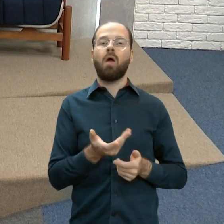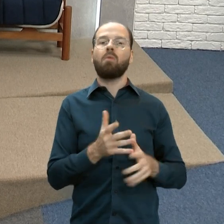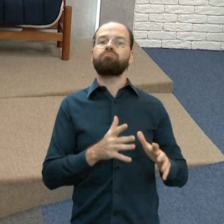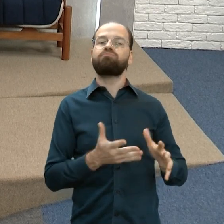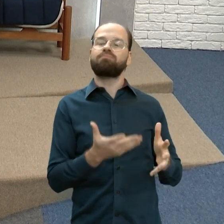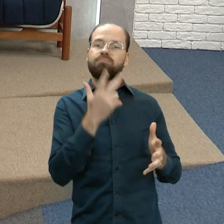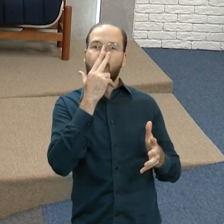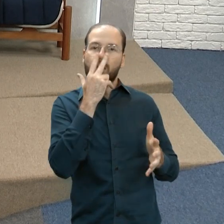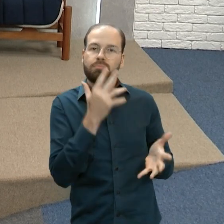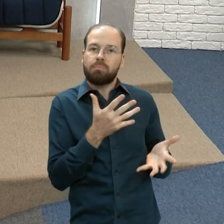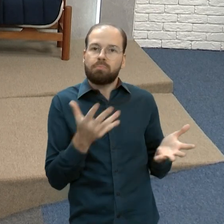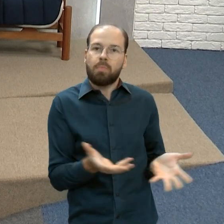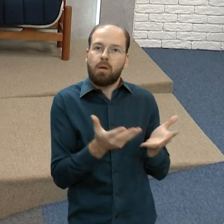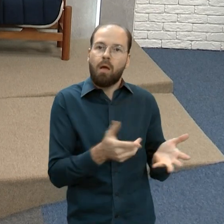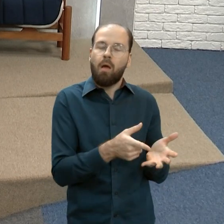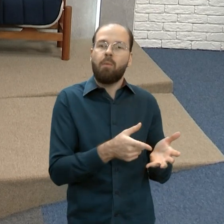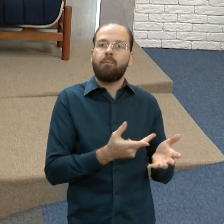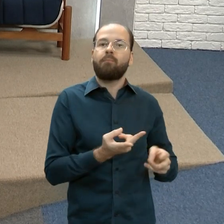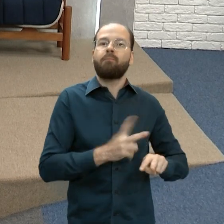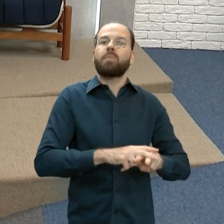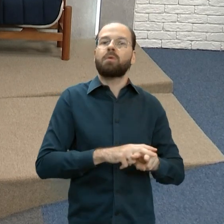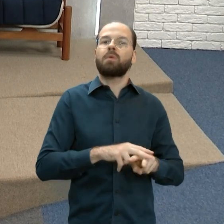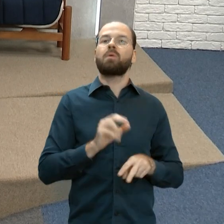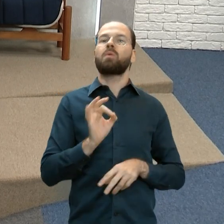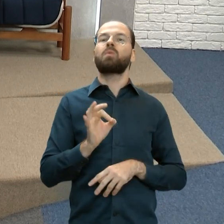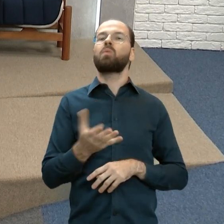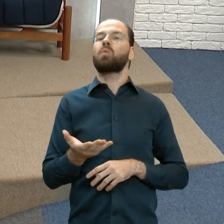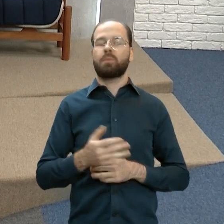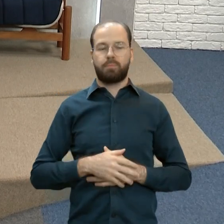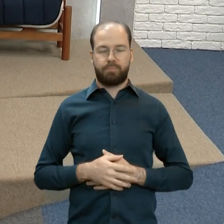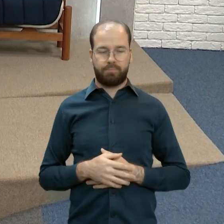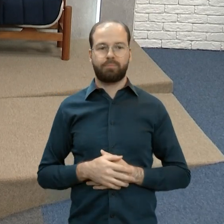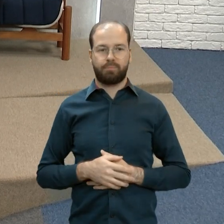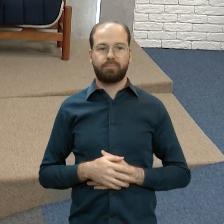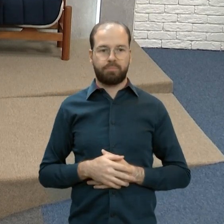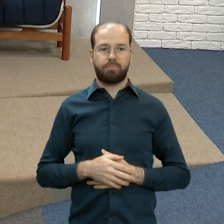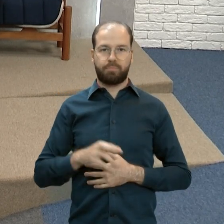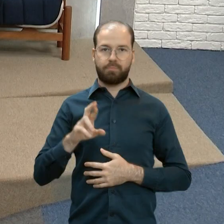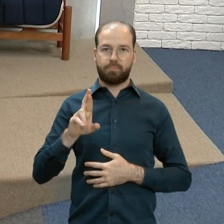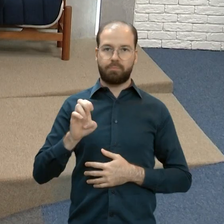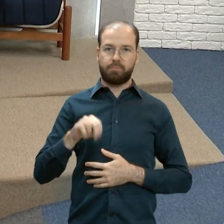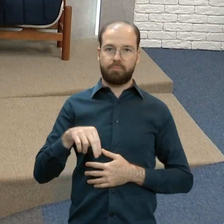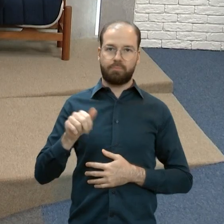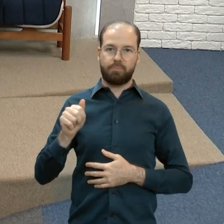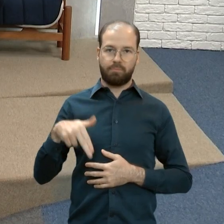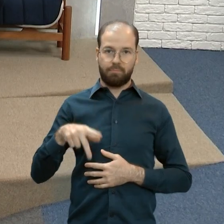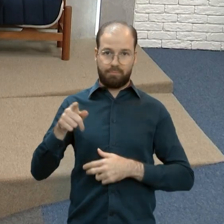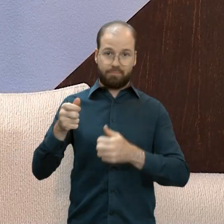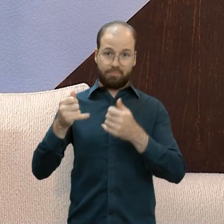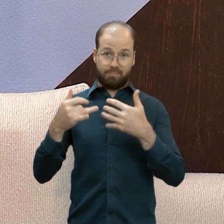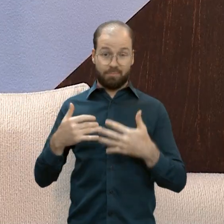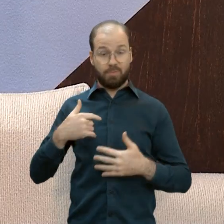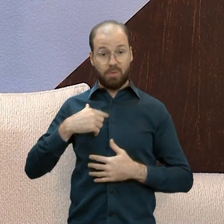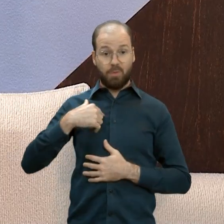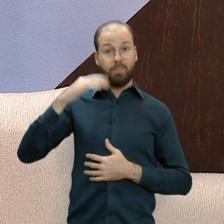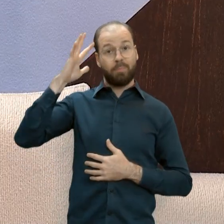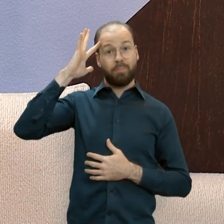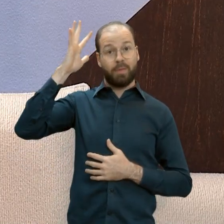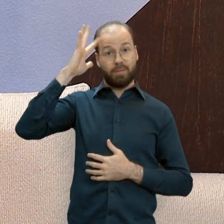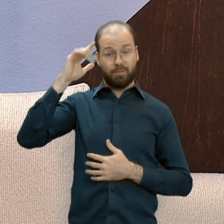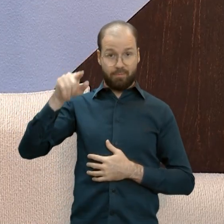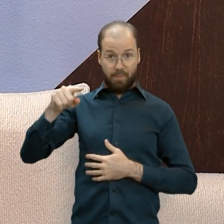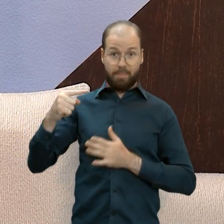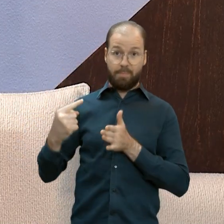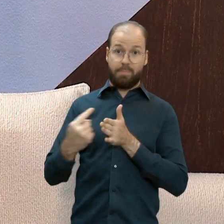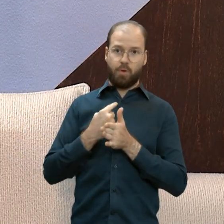depois fica no HD? Enquanto o Renan estava falando, eu fiquei pensando, né? Você provocou a gente a pensar